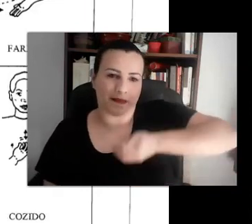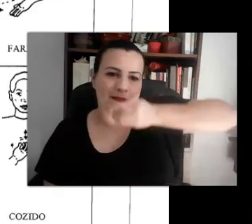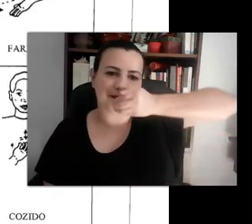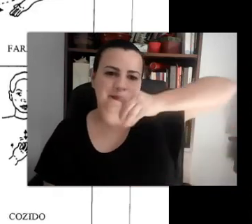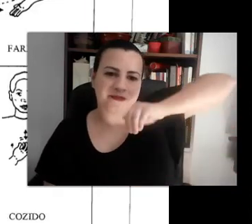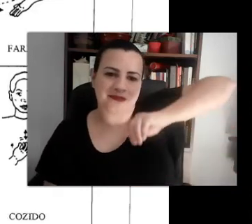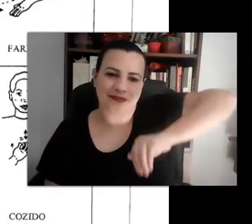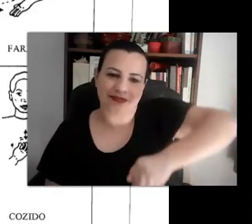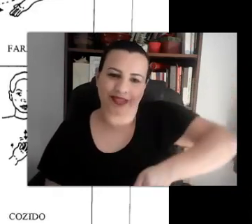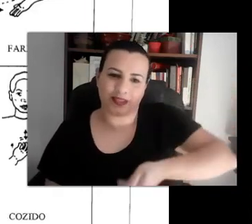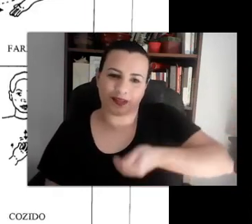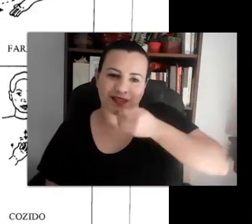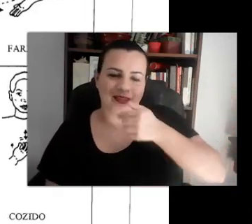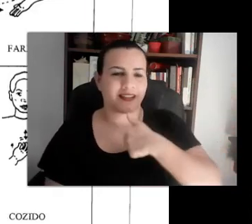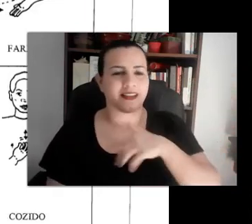Sopa.